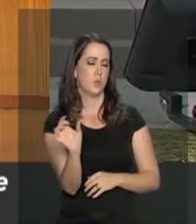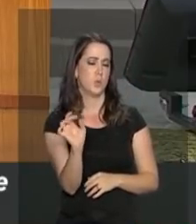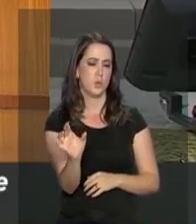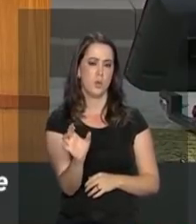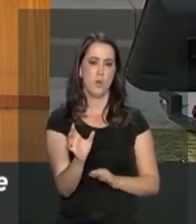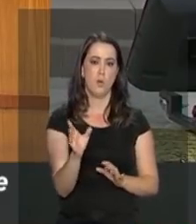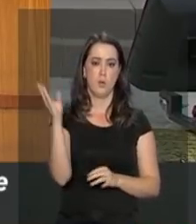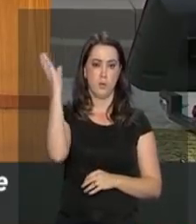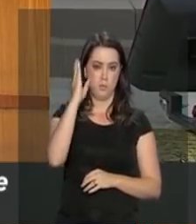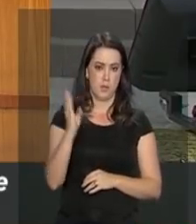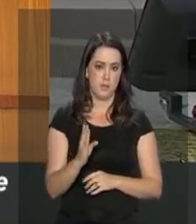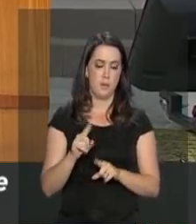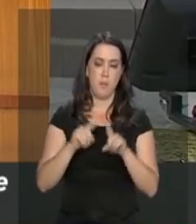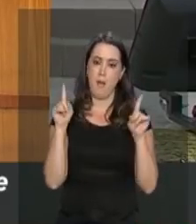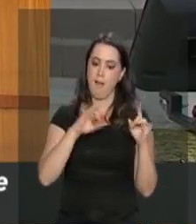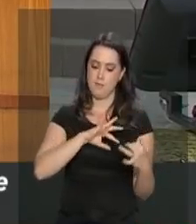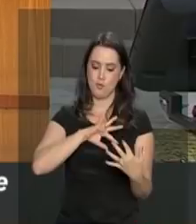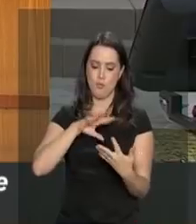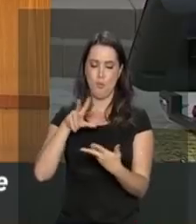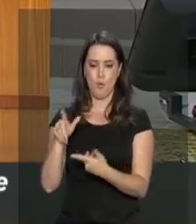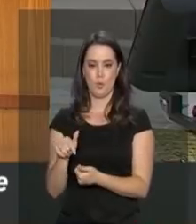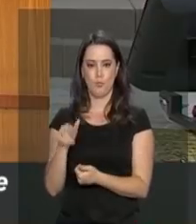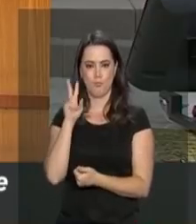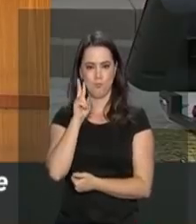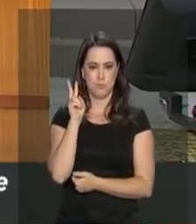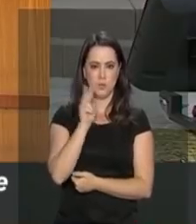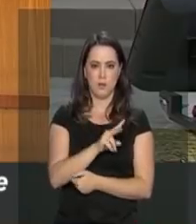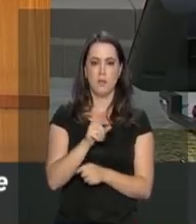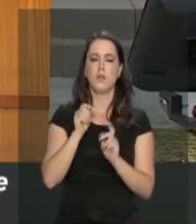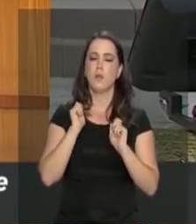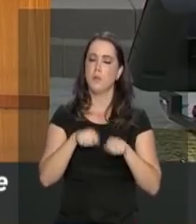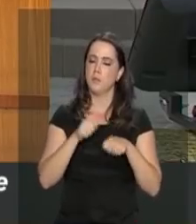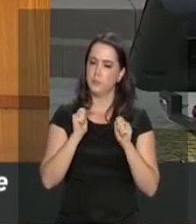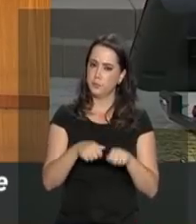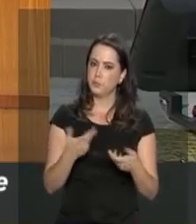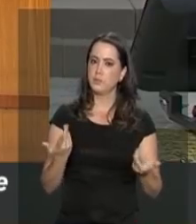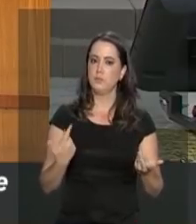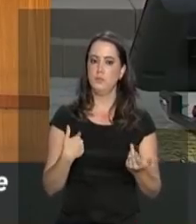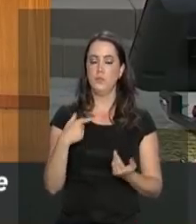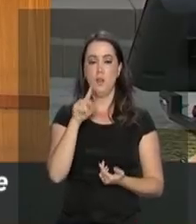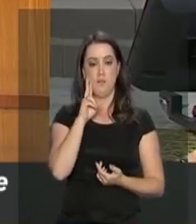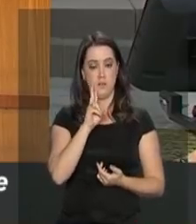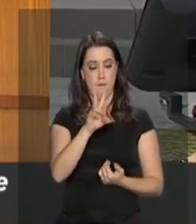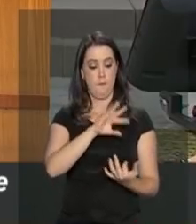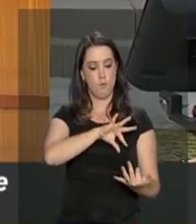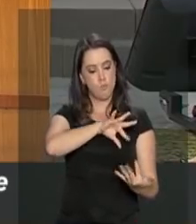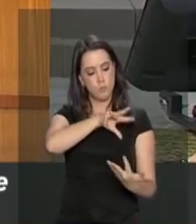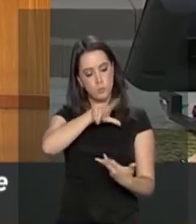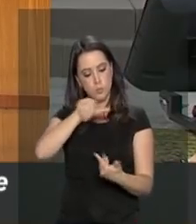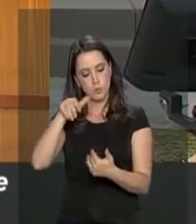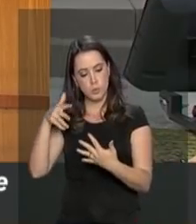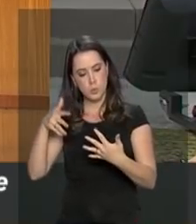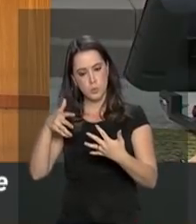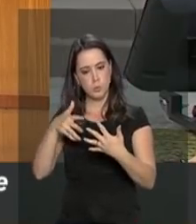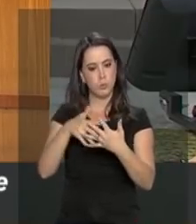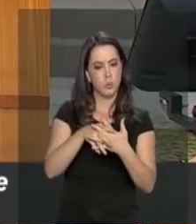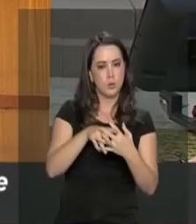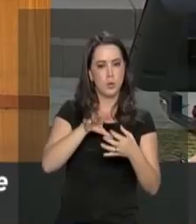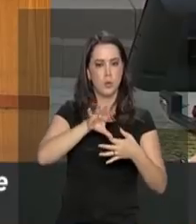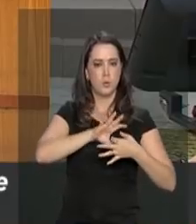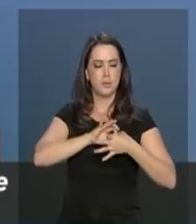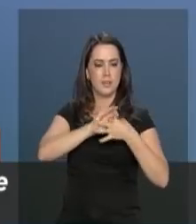nacional mas internacional foi isto que permite no genoma da globalização seria impossível